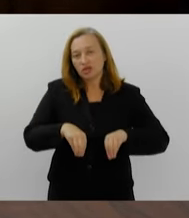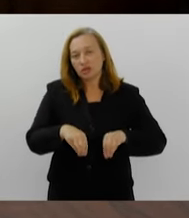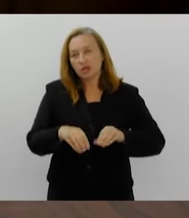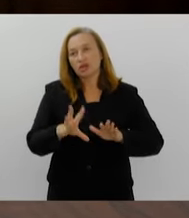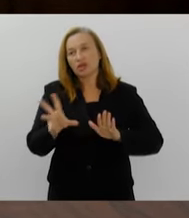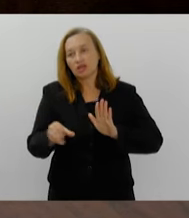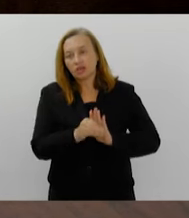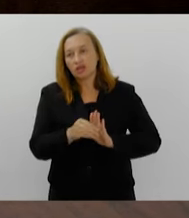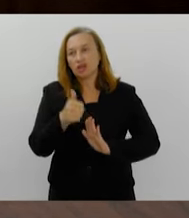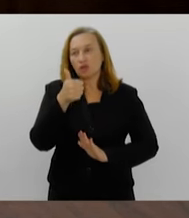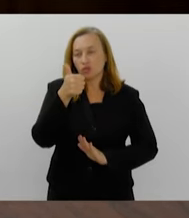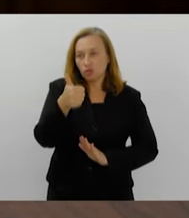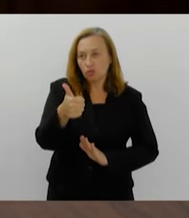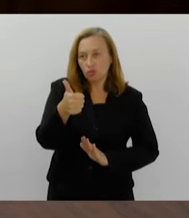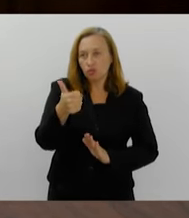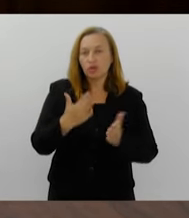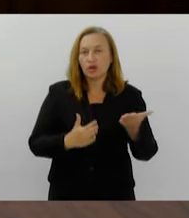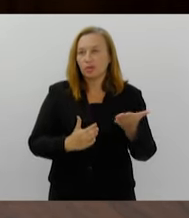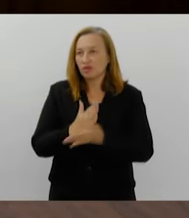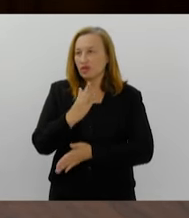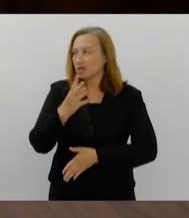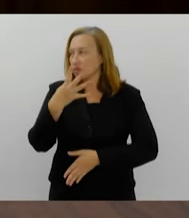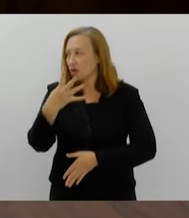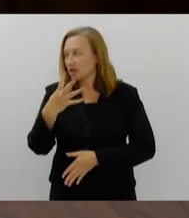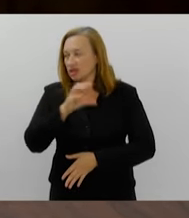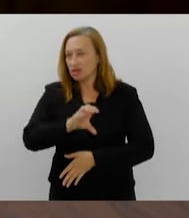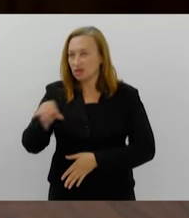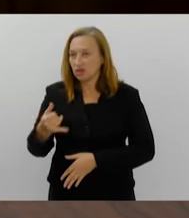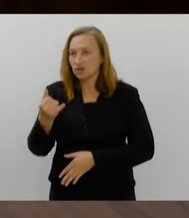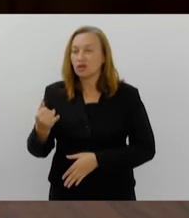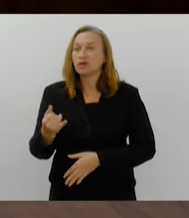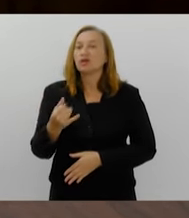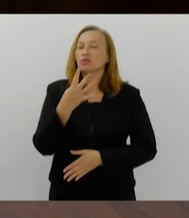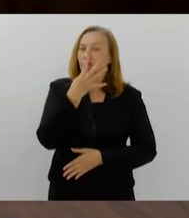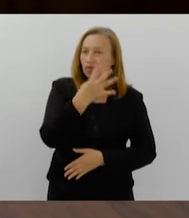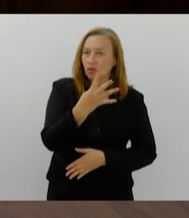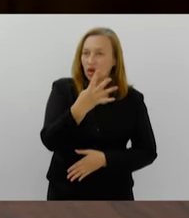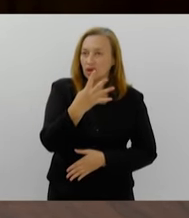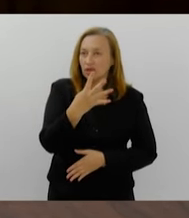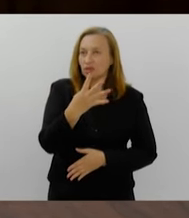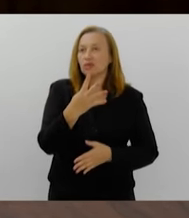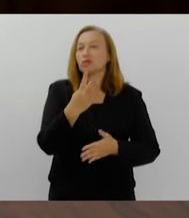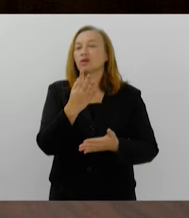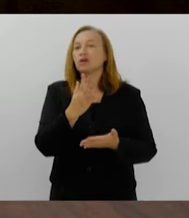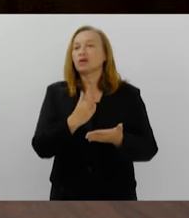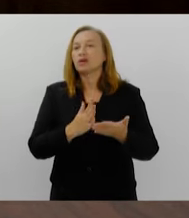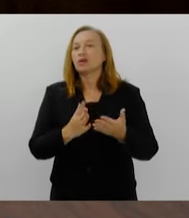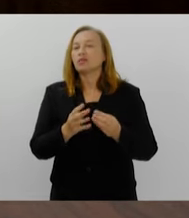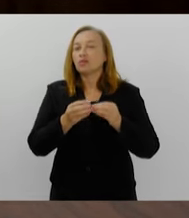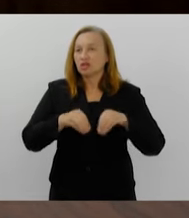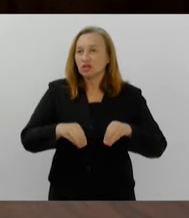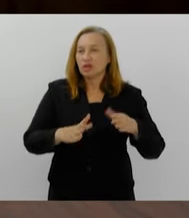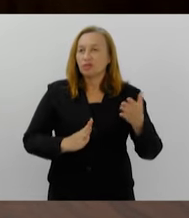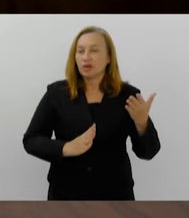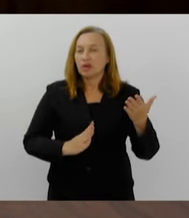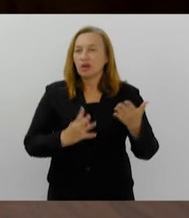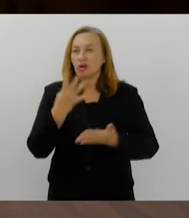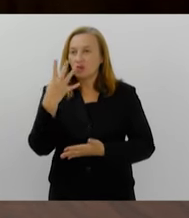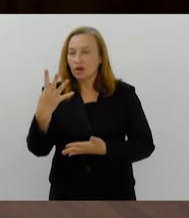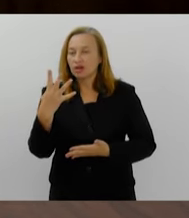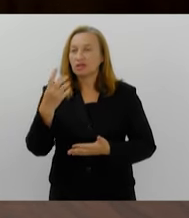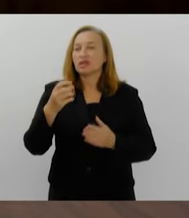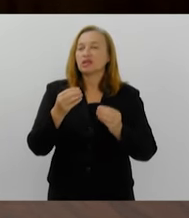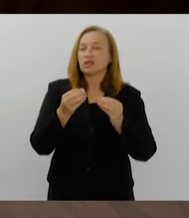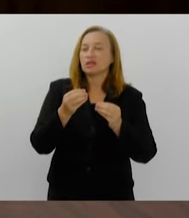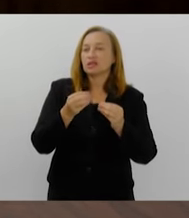emendas número 1 pela emenda número 4 da CCJ, número 4 pela emenda número 12 da CCJ, contrário à